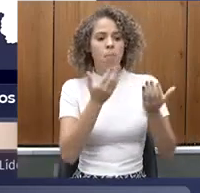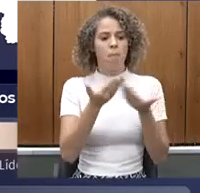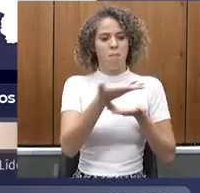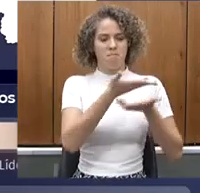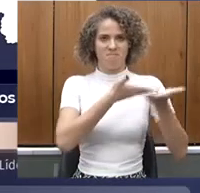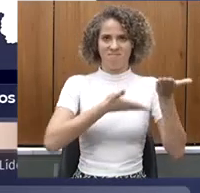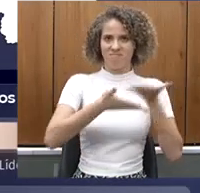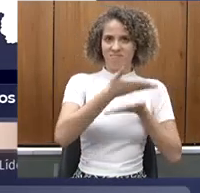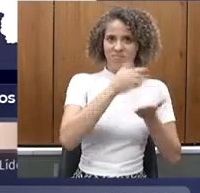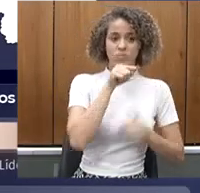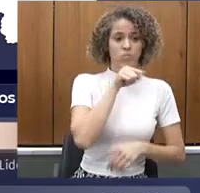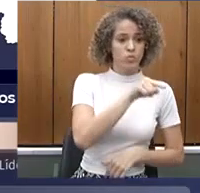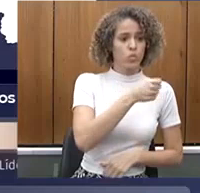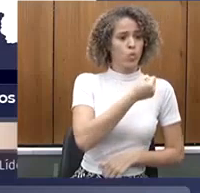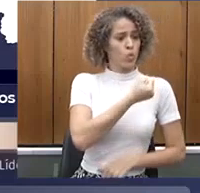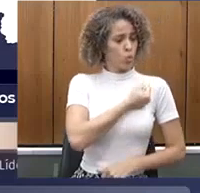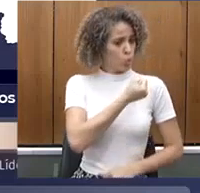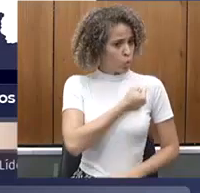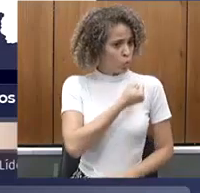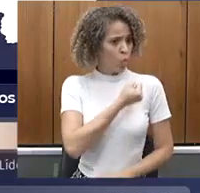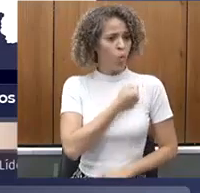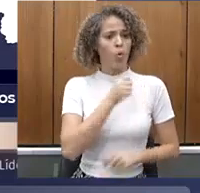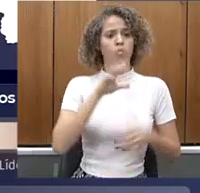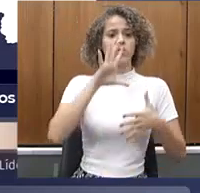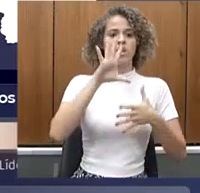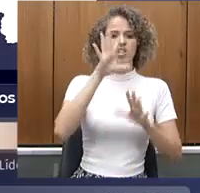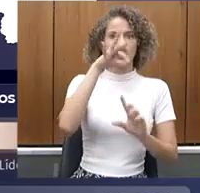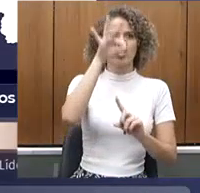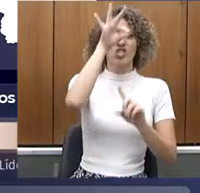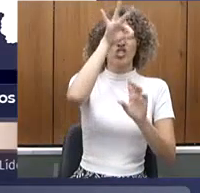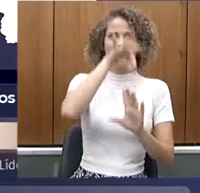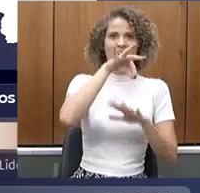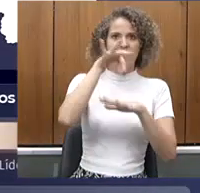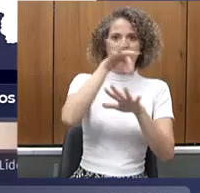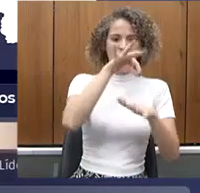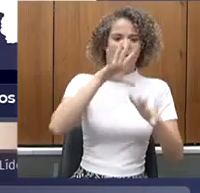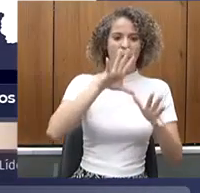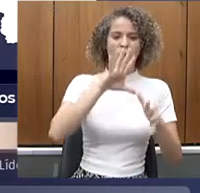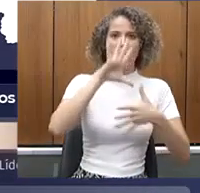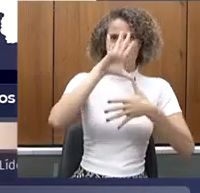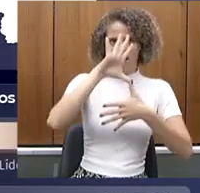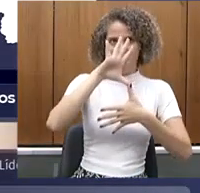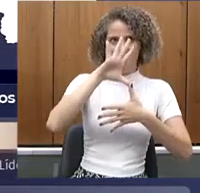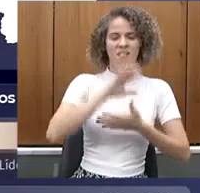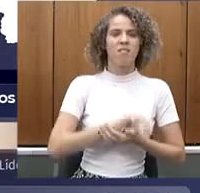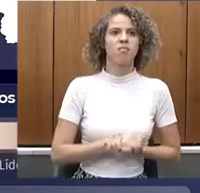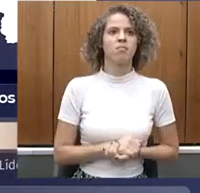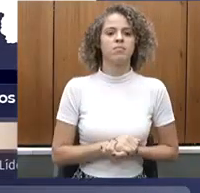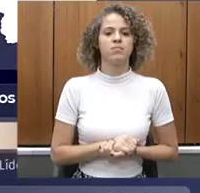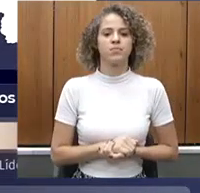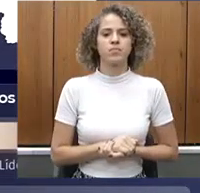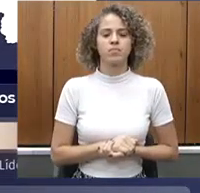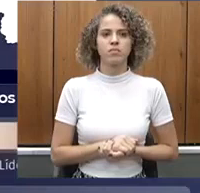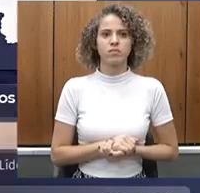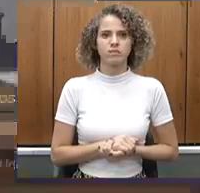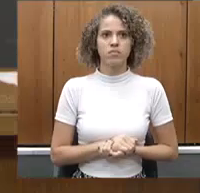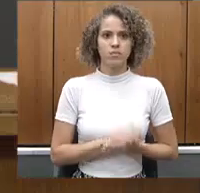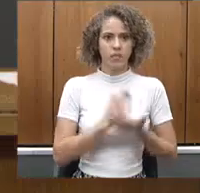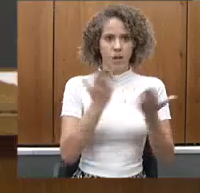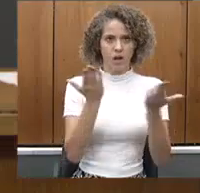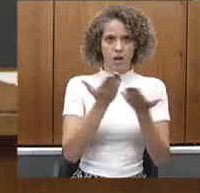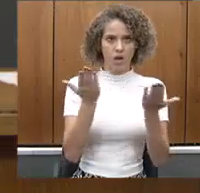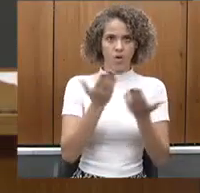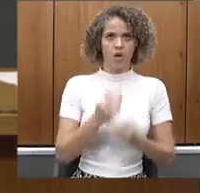os números os dados com GPS dos hts tudo isso facilita muita gestão bom agora no na parte